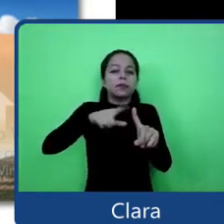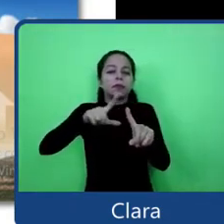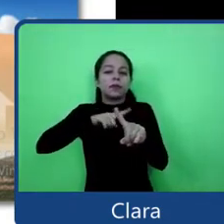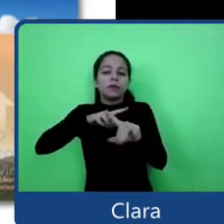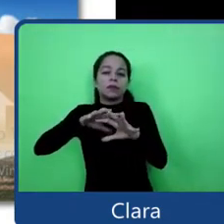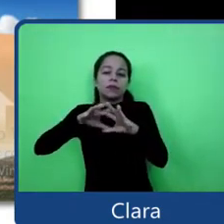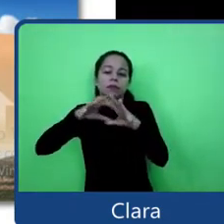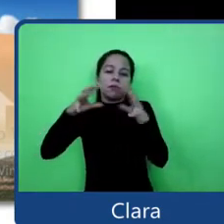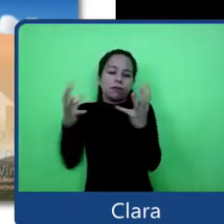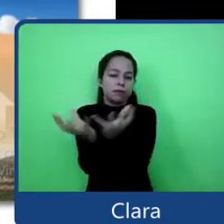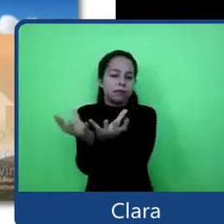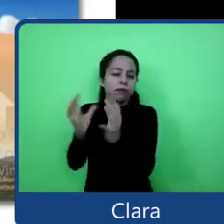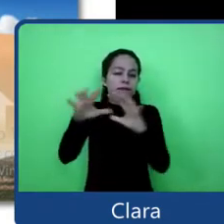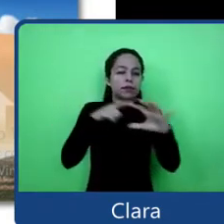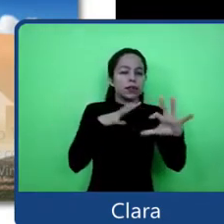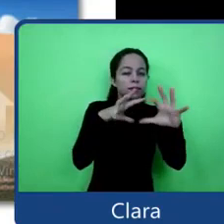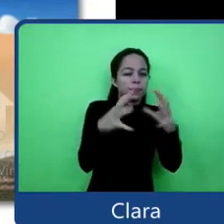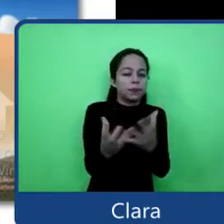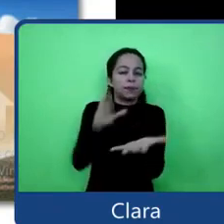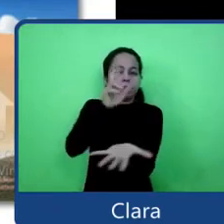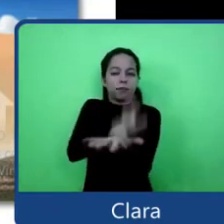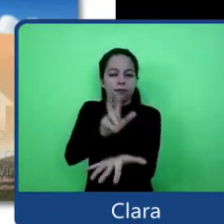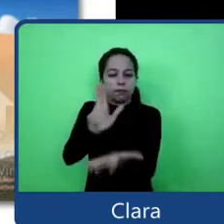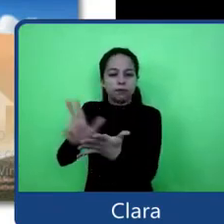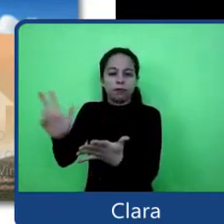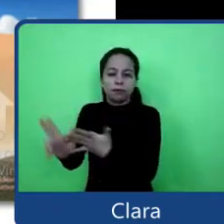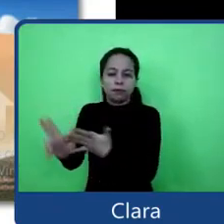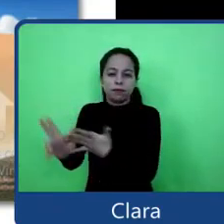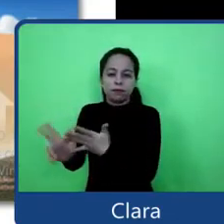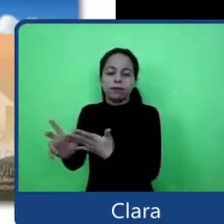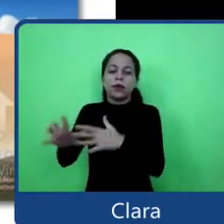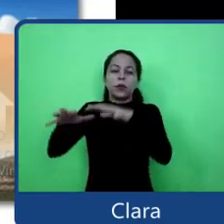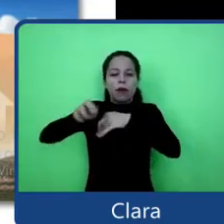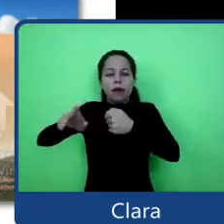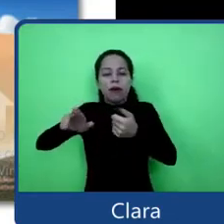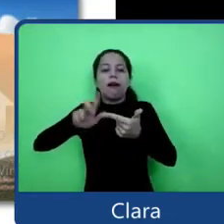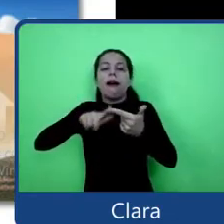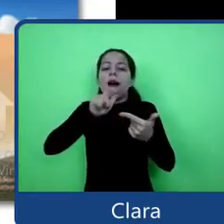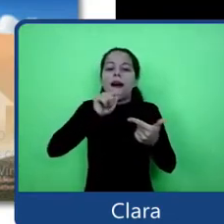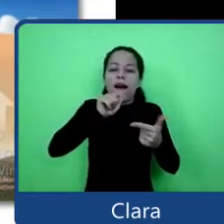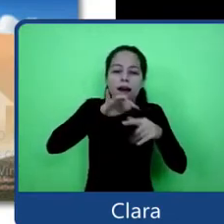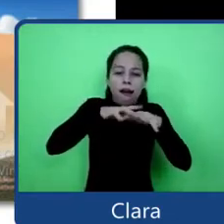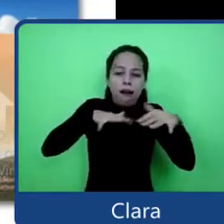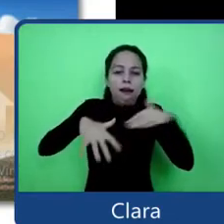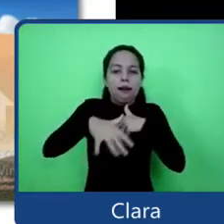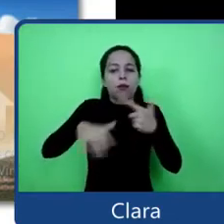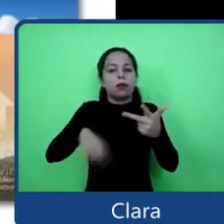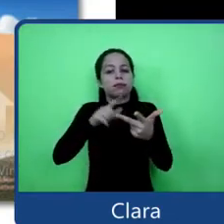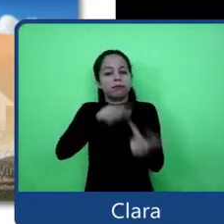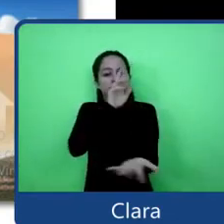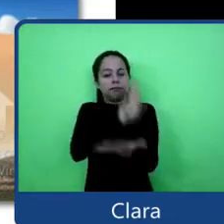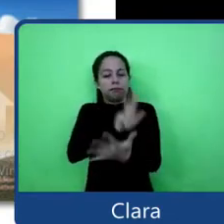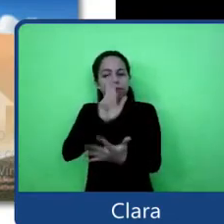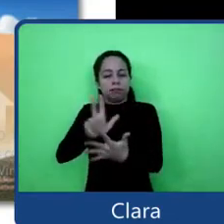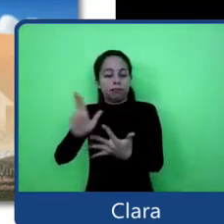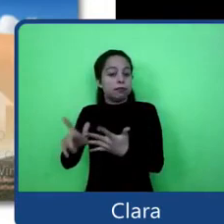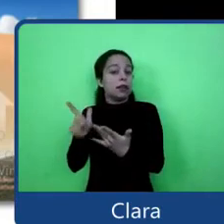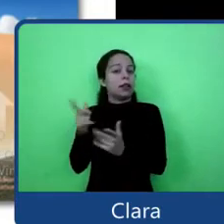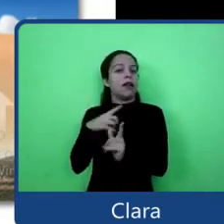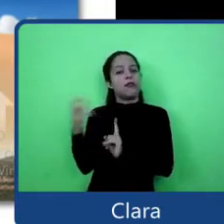Então, todos esses componentes aqui atuam, né, e acabam determinando o clima que a gente tem,